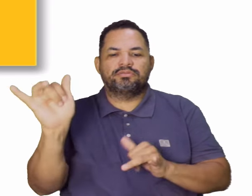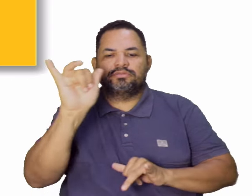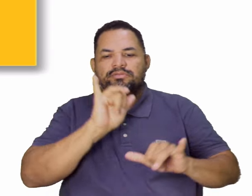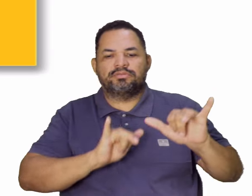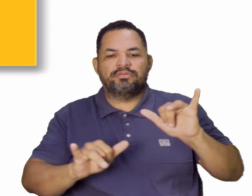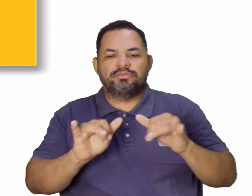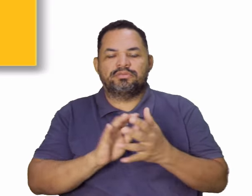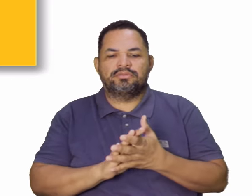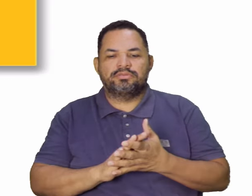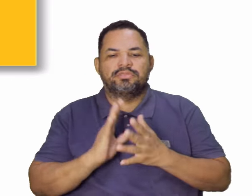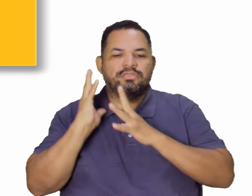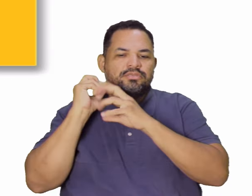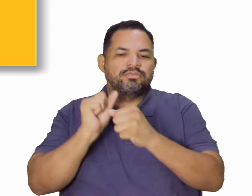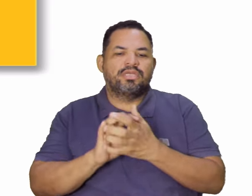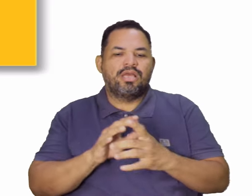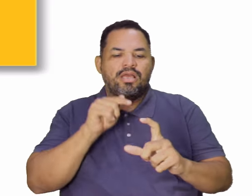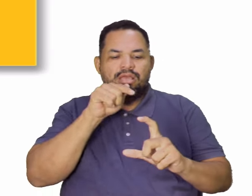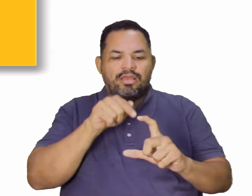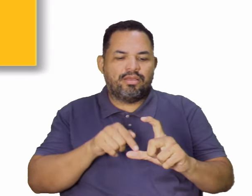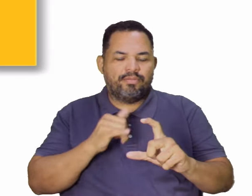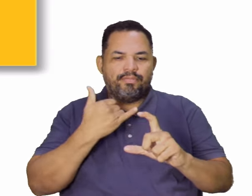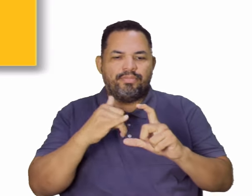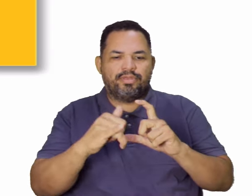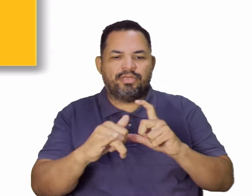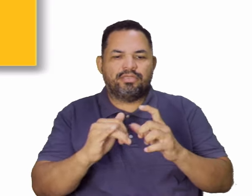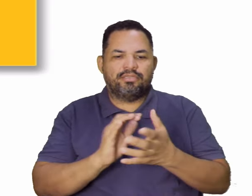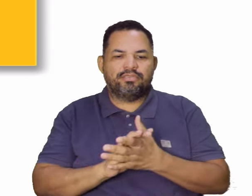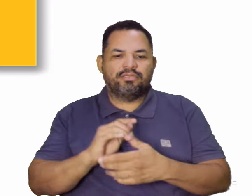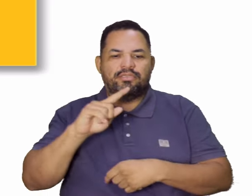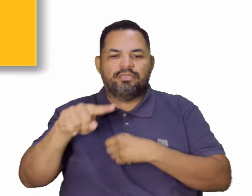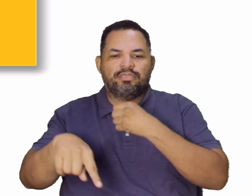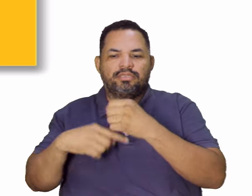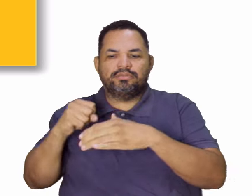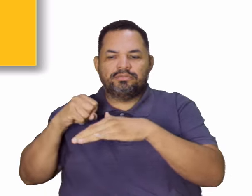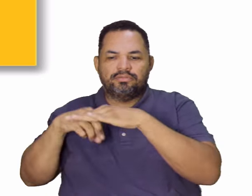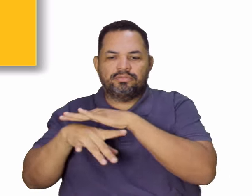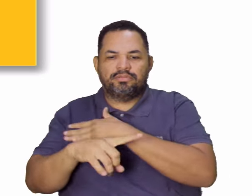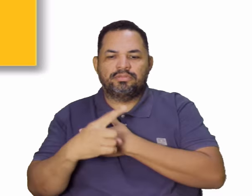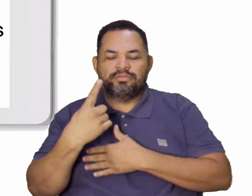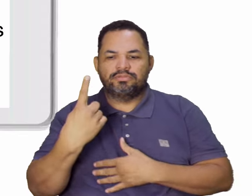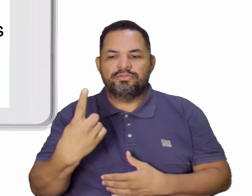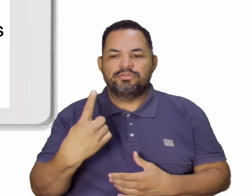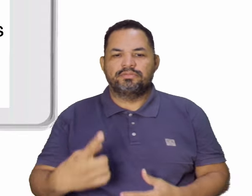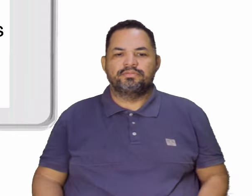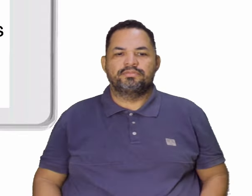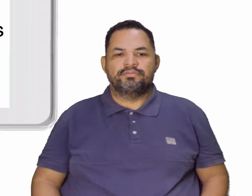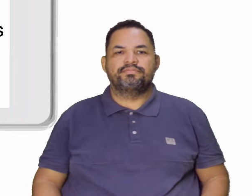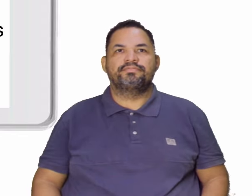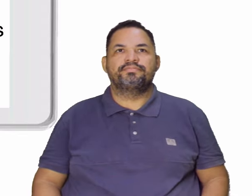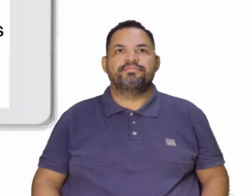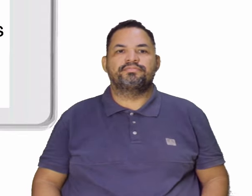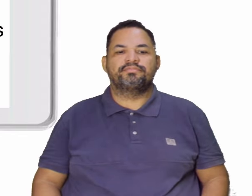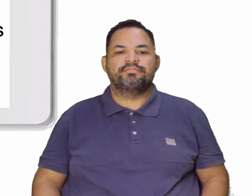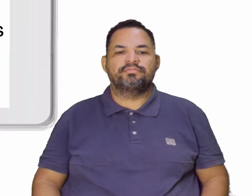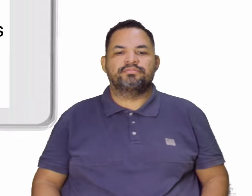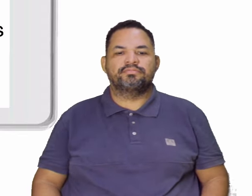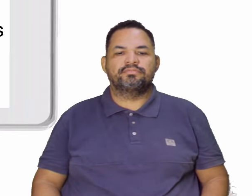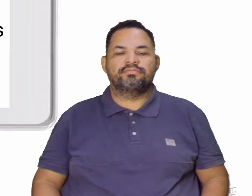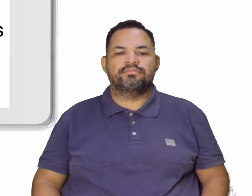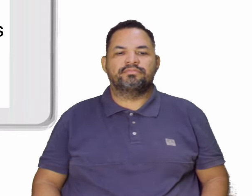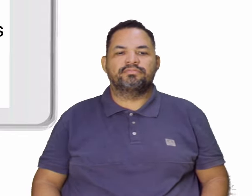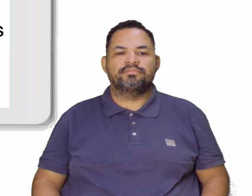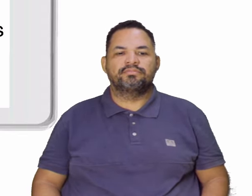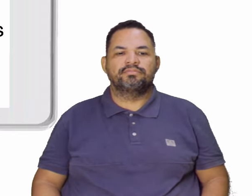vamos revisar pilhas e radioatividade parte um Tá bom olha lá com